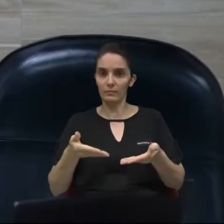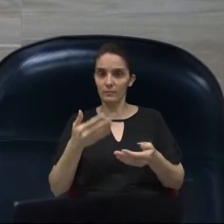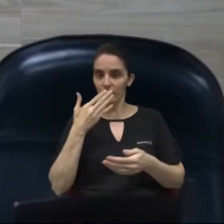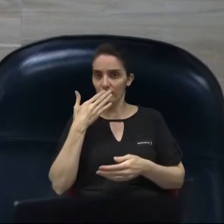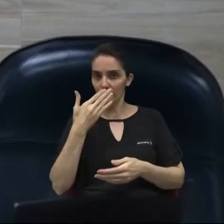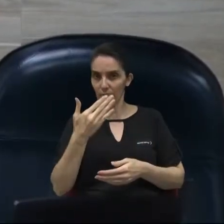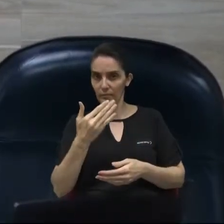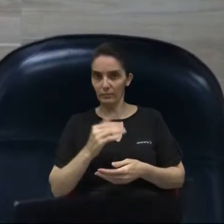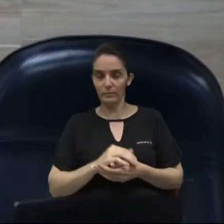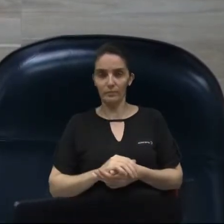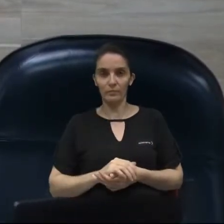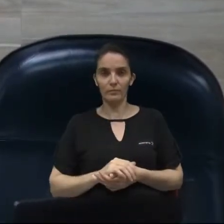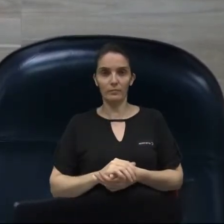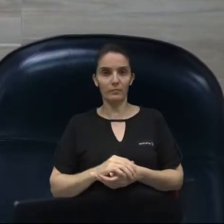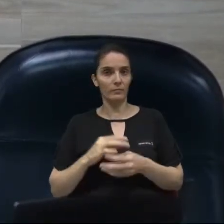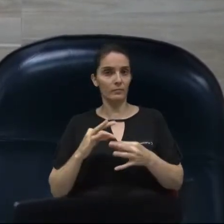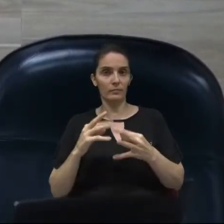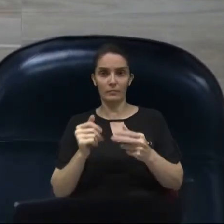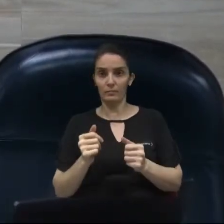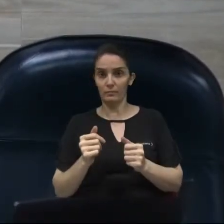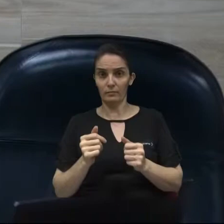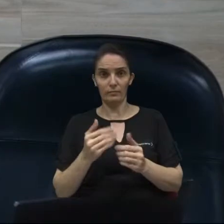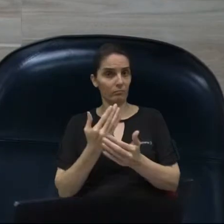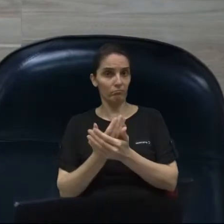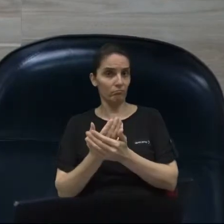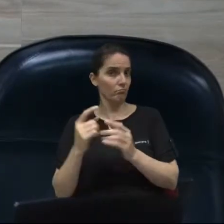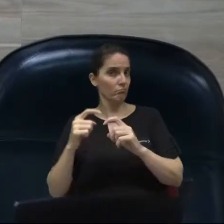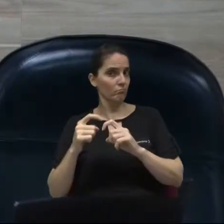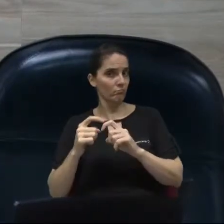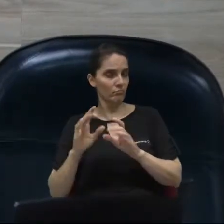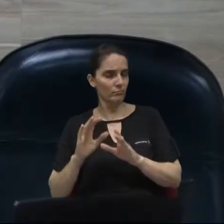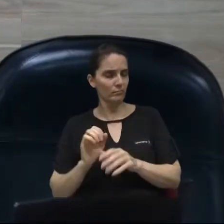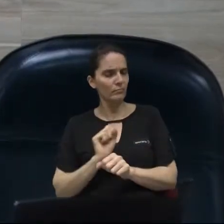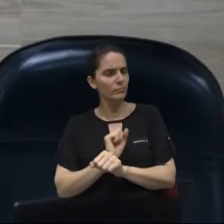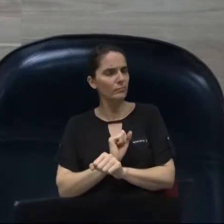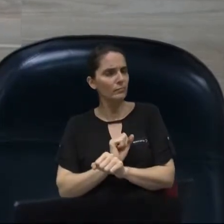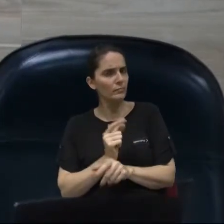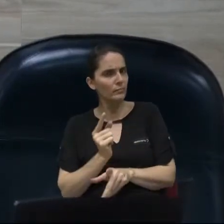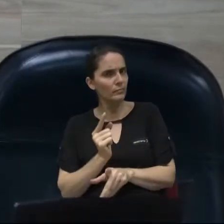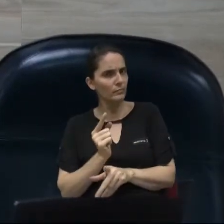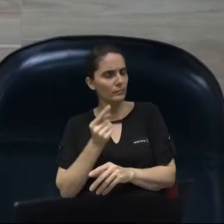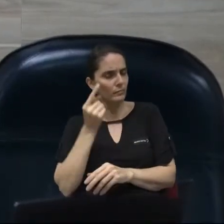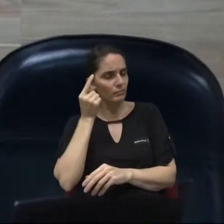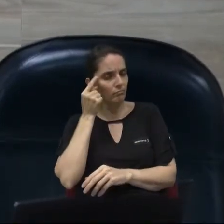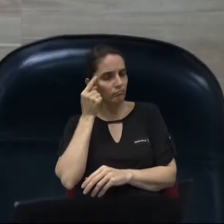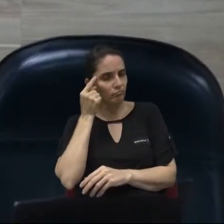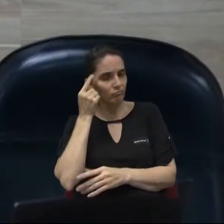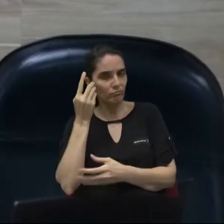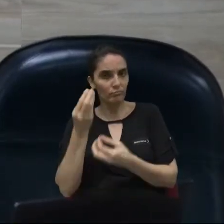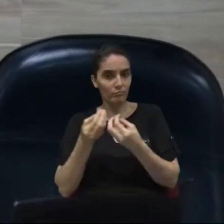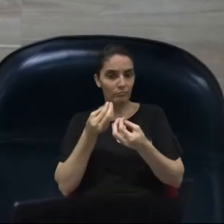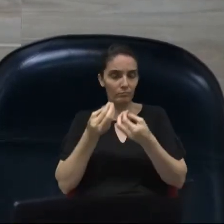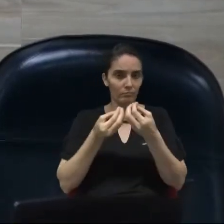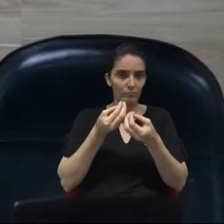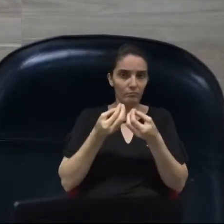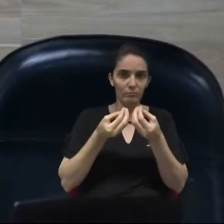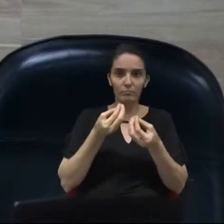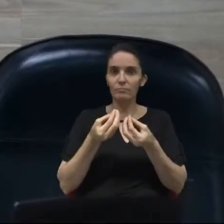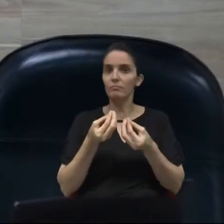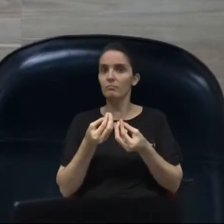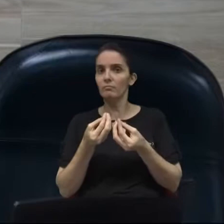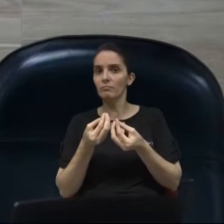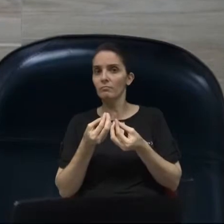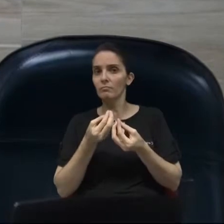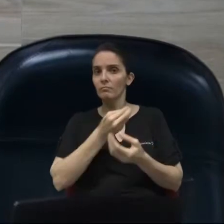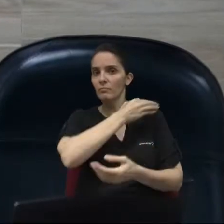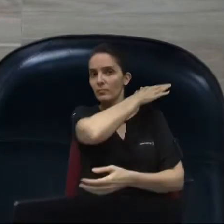que não fizeram medicina que parem um pouco para ver como é esse pulmão de